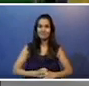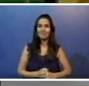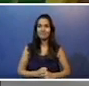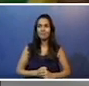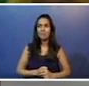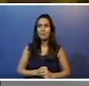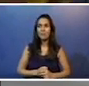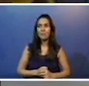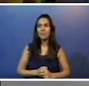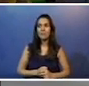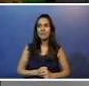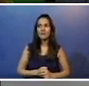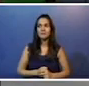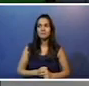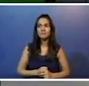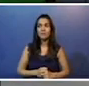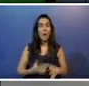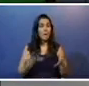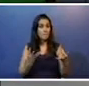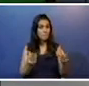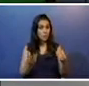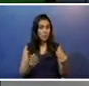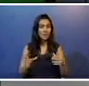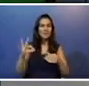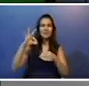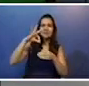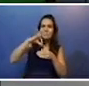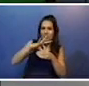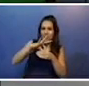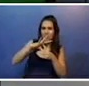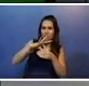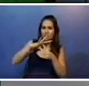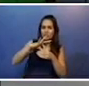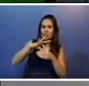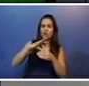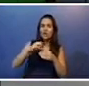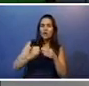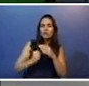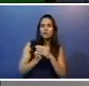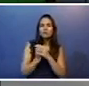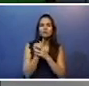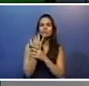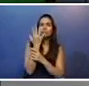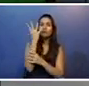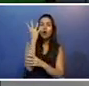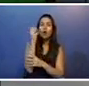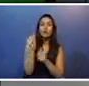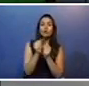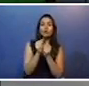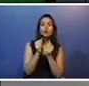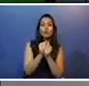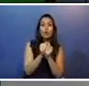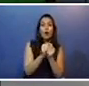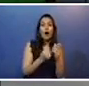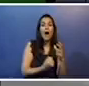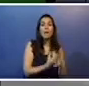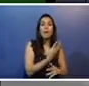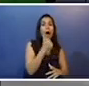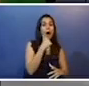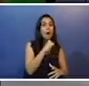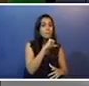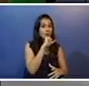feijão. Muitas sementes germinam próximas a planta mãe,